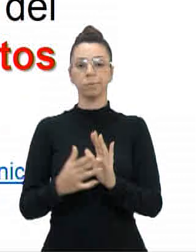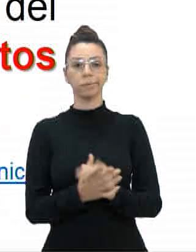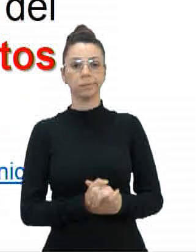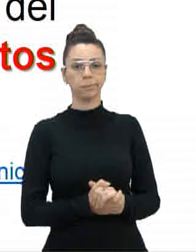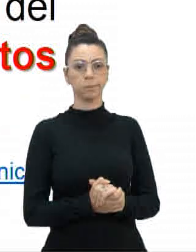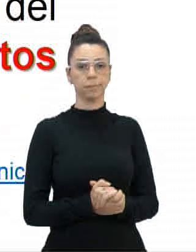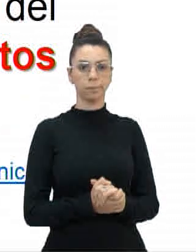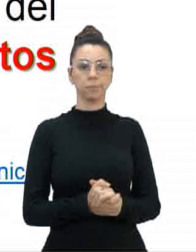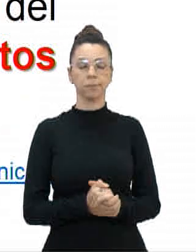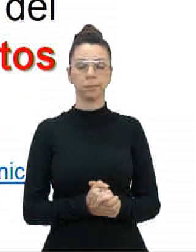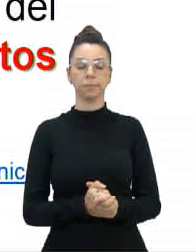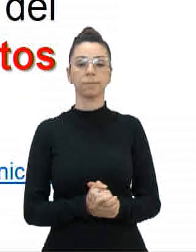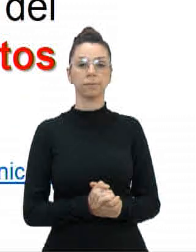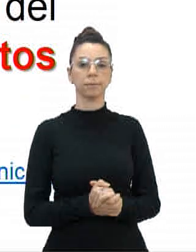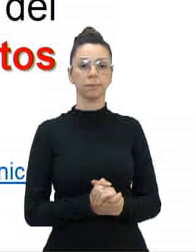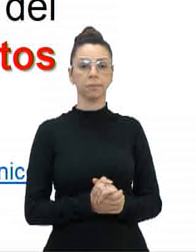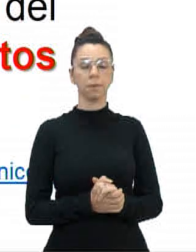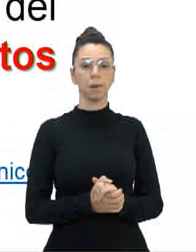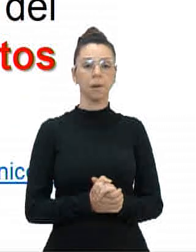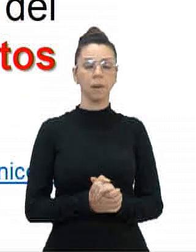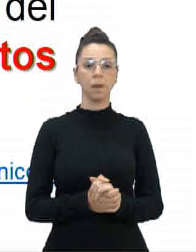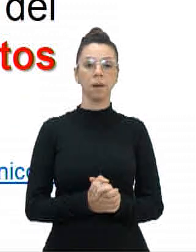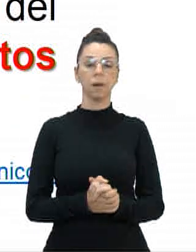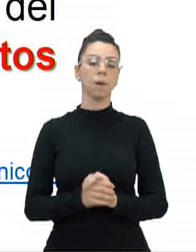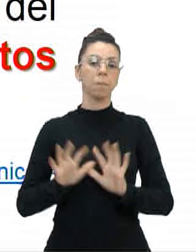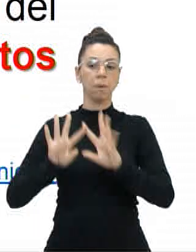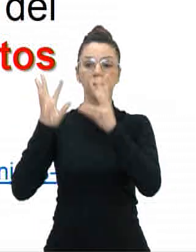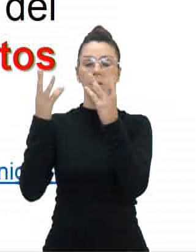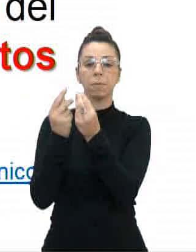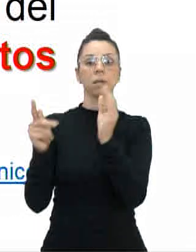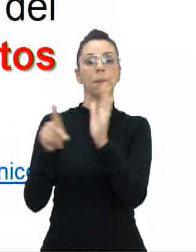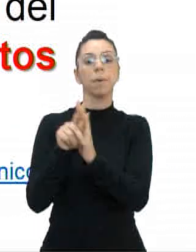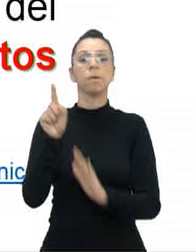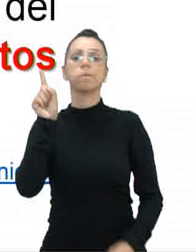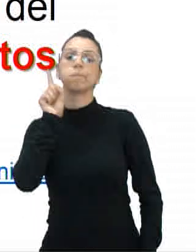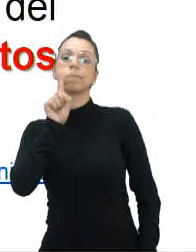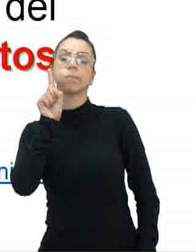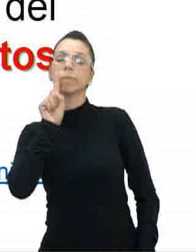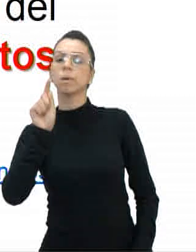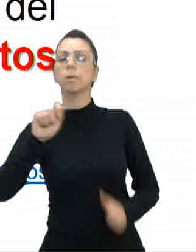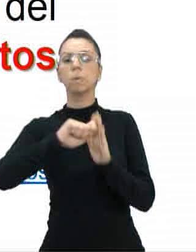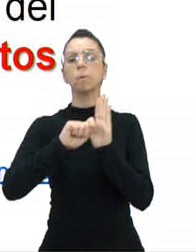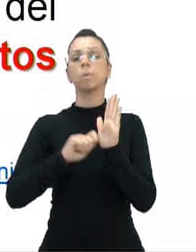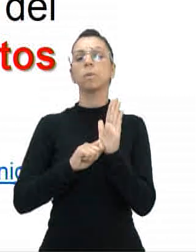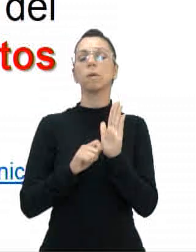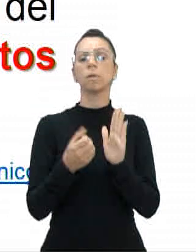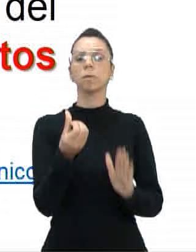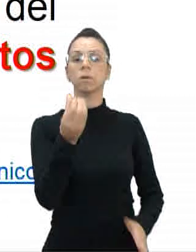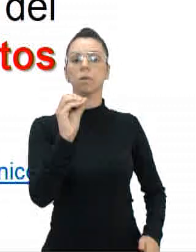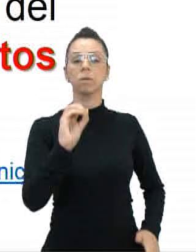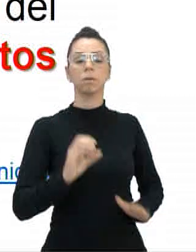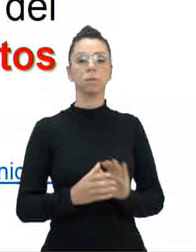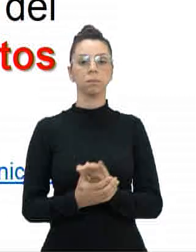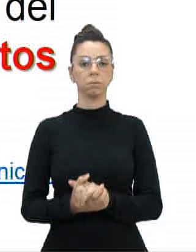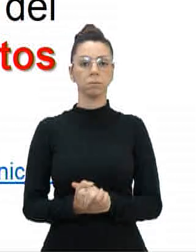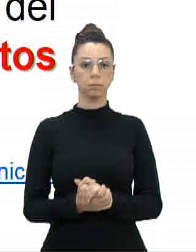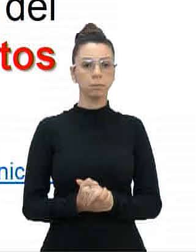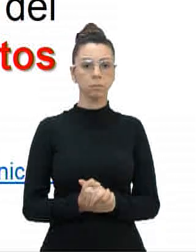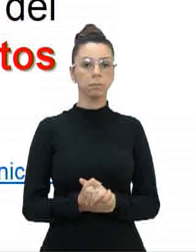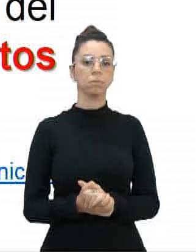família estadunidense, a família dos Estados Unidos, de los primeiros anos 60. São fruto da fascinação por